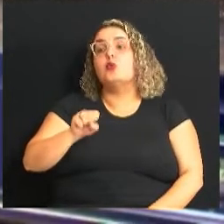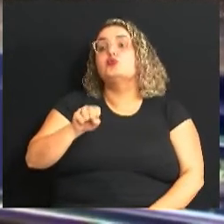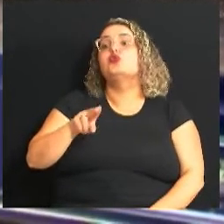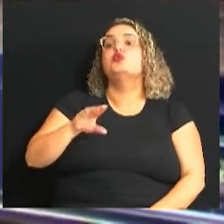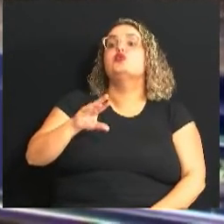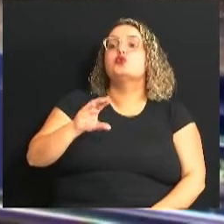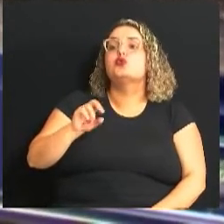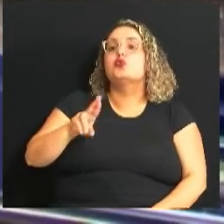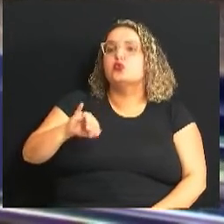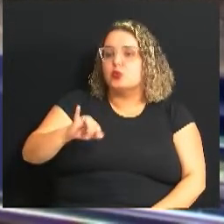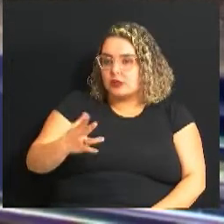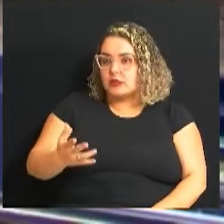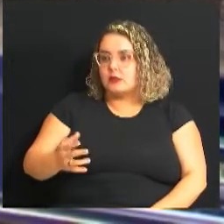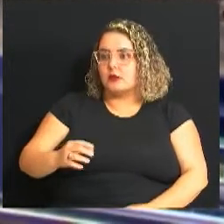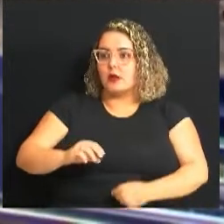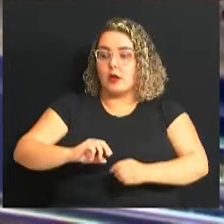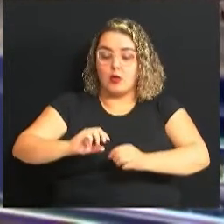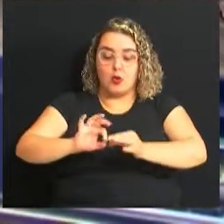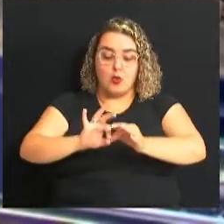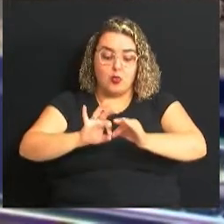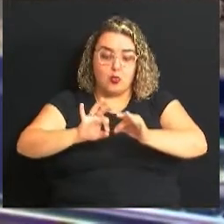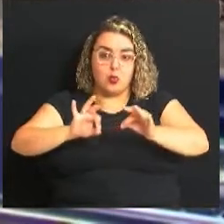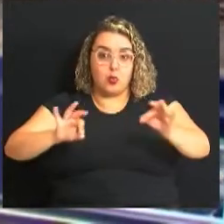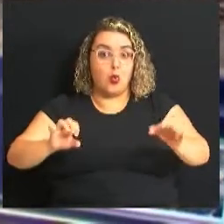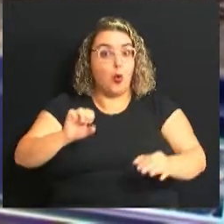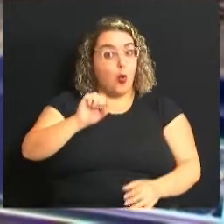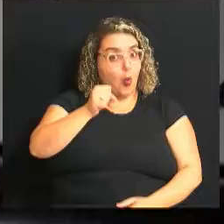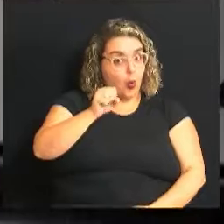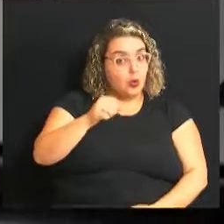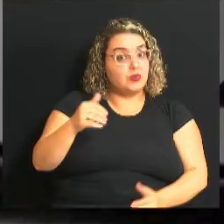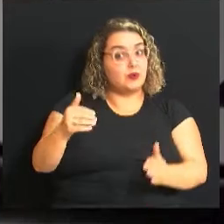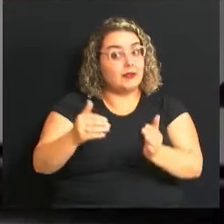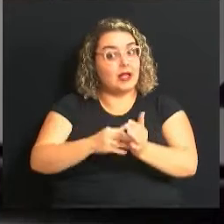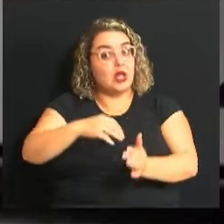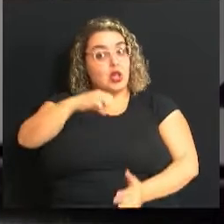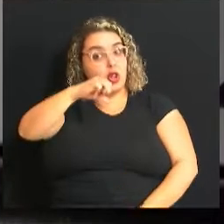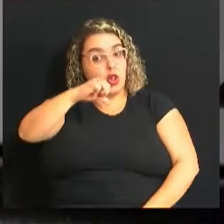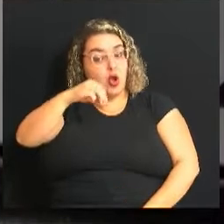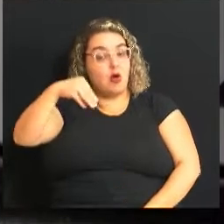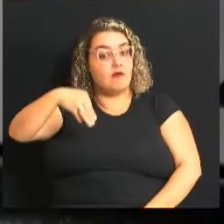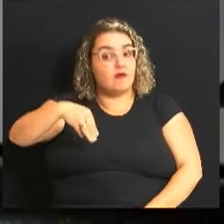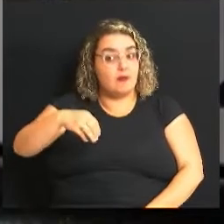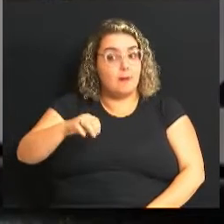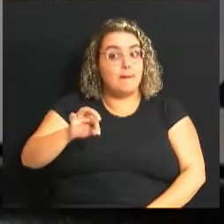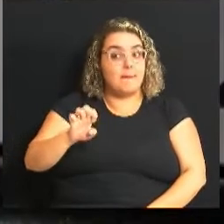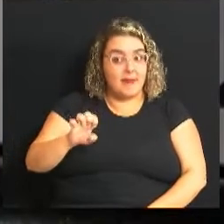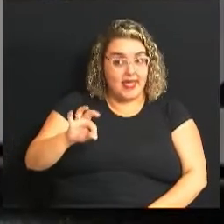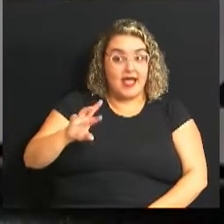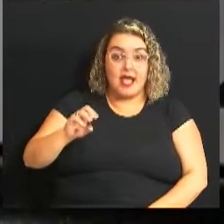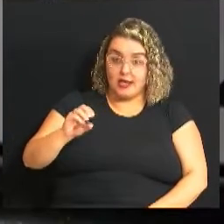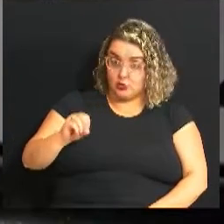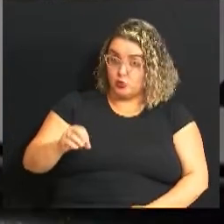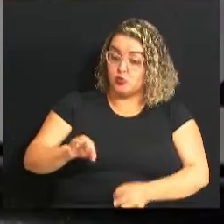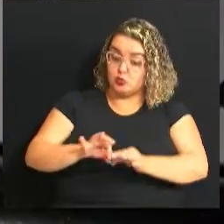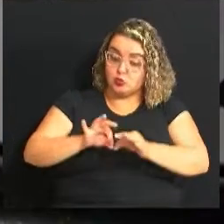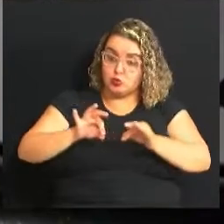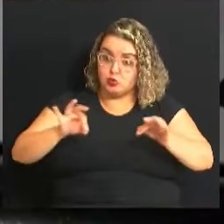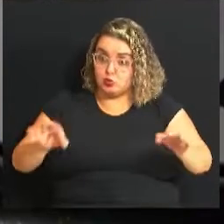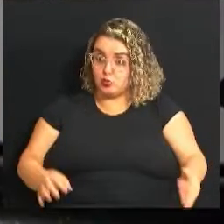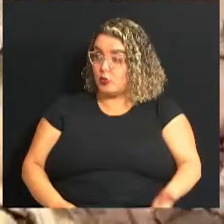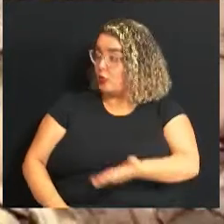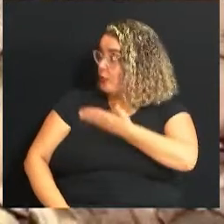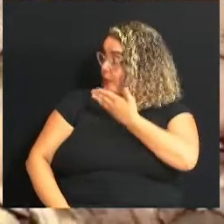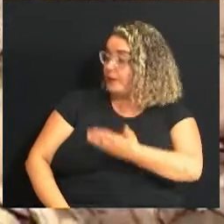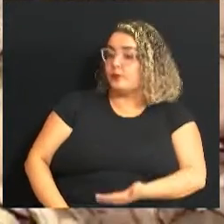Né? Ela pode chegar a quase 8 ou 9 metros de comprimento. A nossa que está aqui na exposição, que vocês estão vendo, ela tem